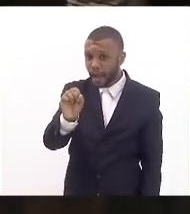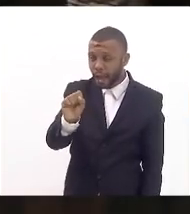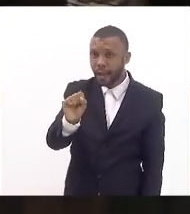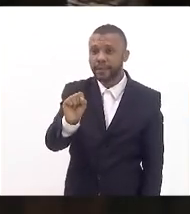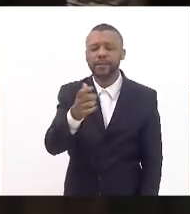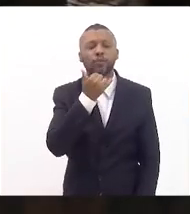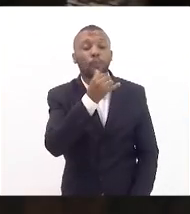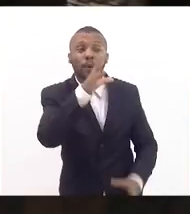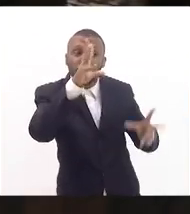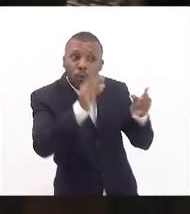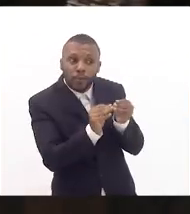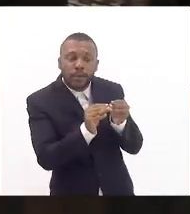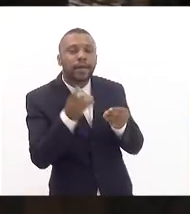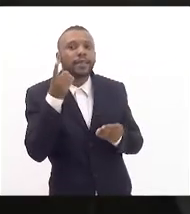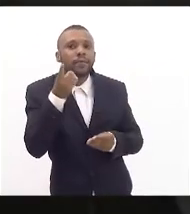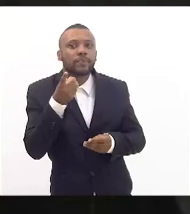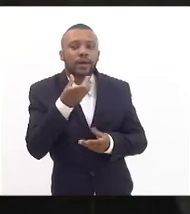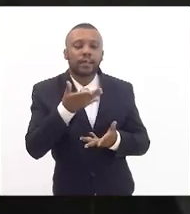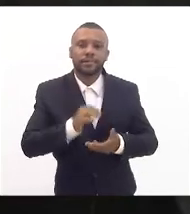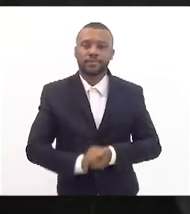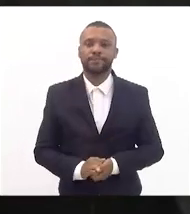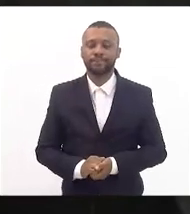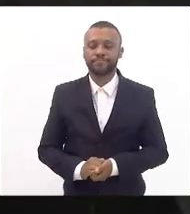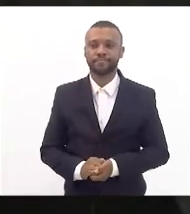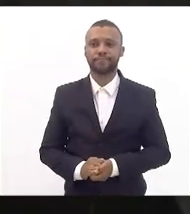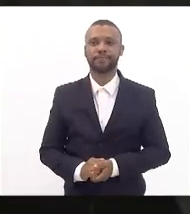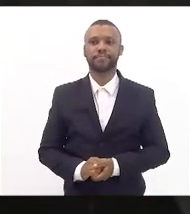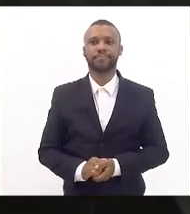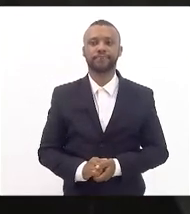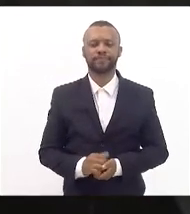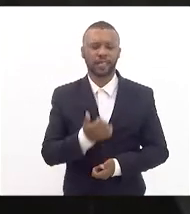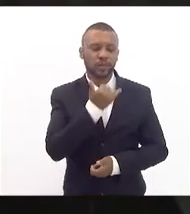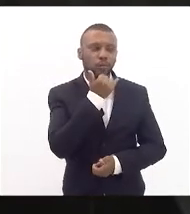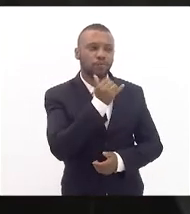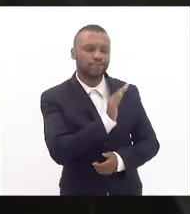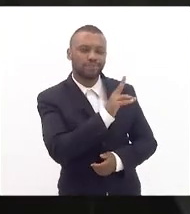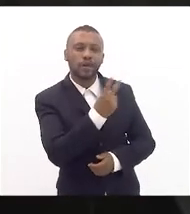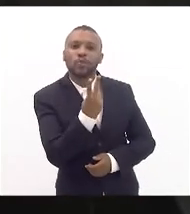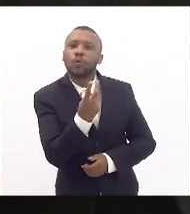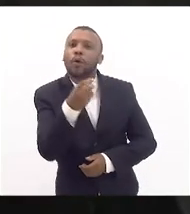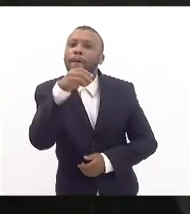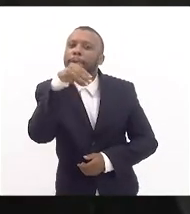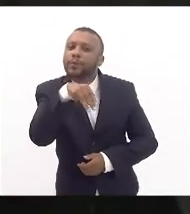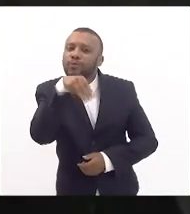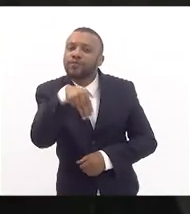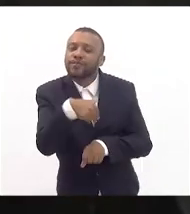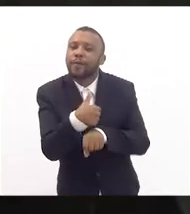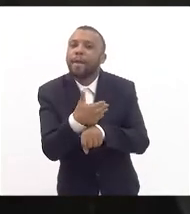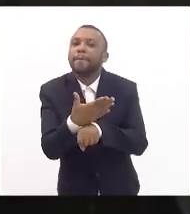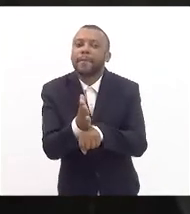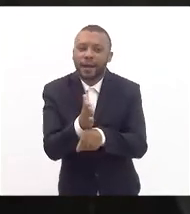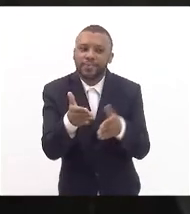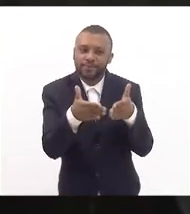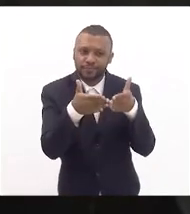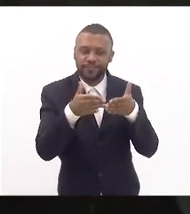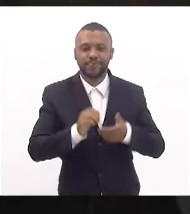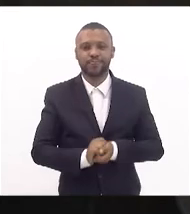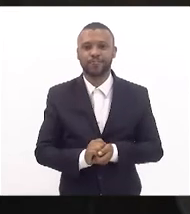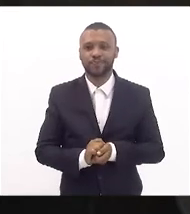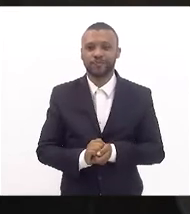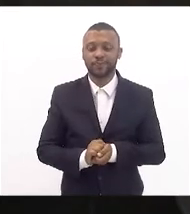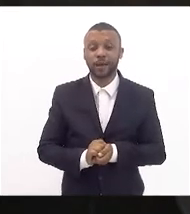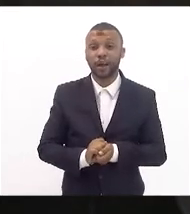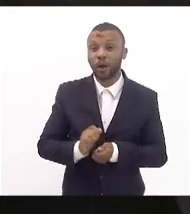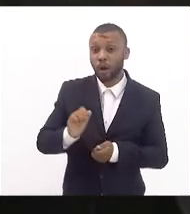concluir, deputada. Pois não. Só mais dois minutinhos, tia Gil. O artigo